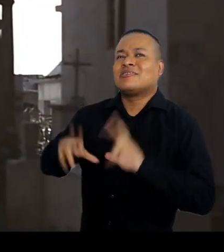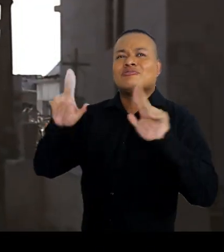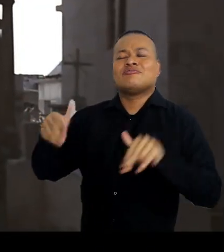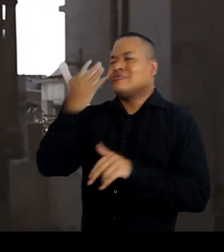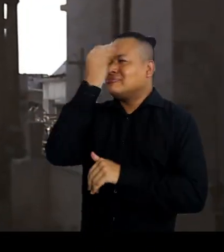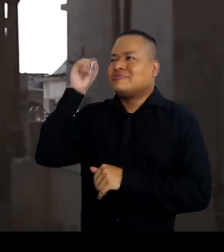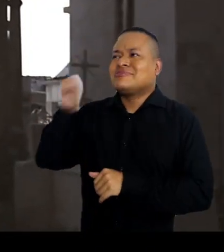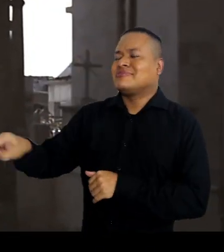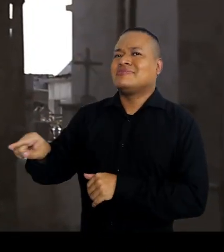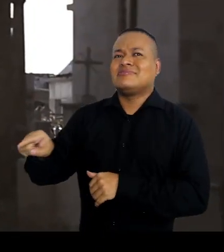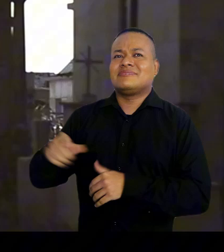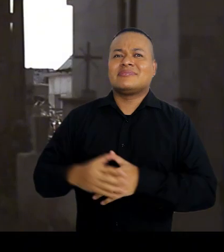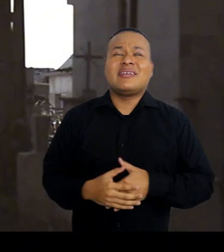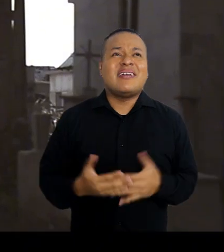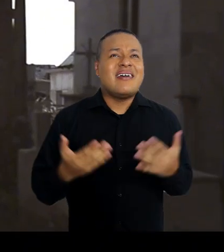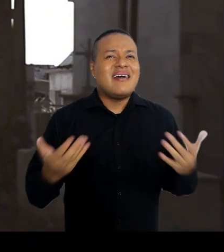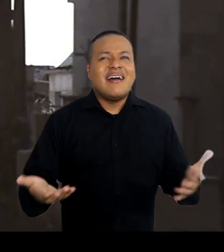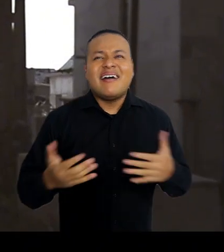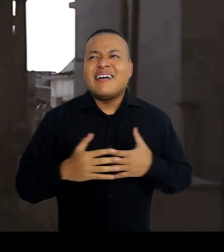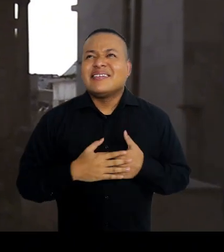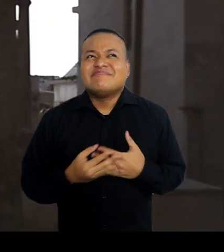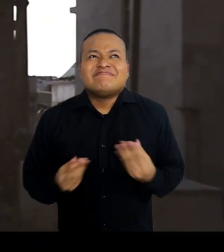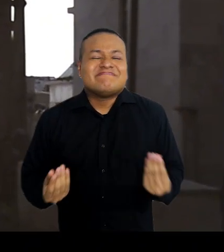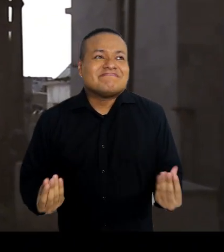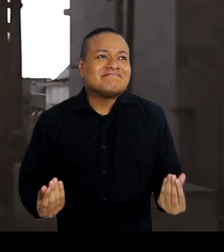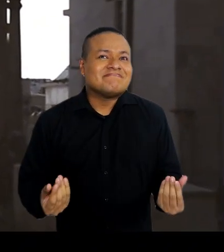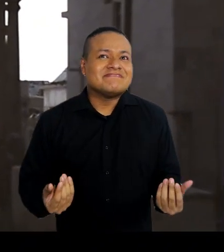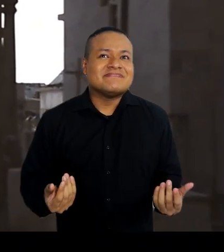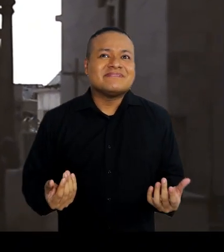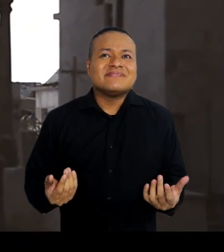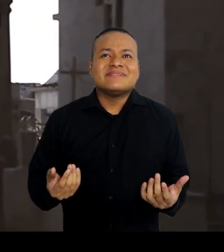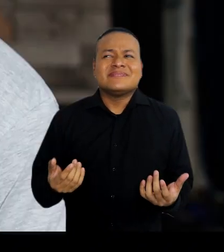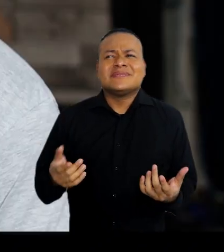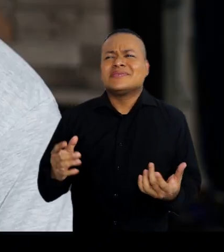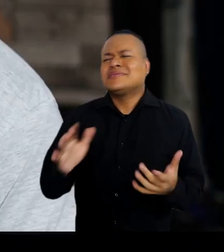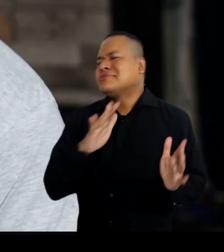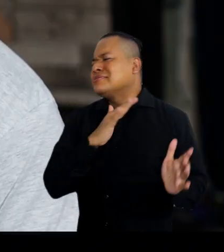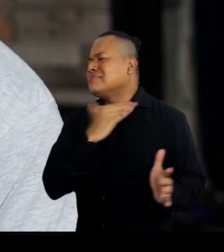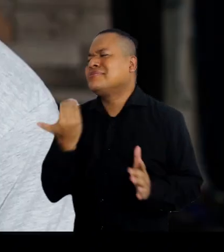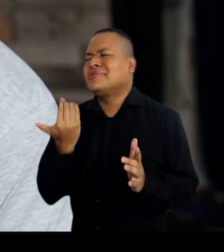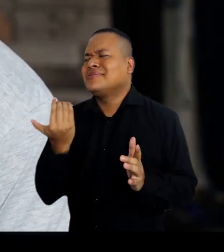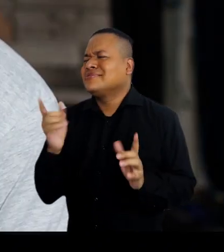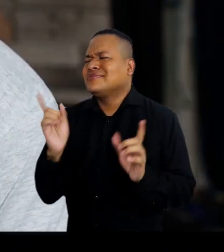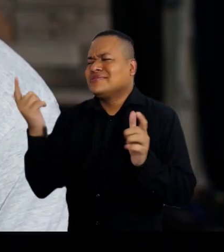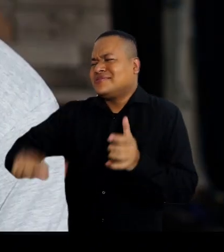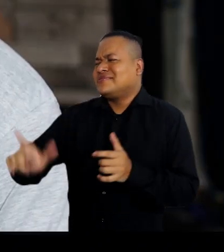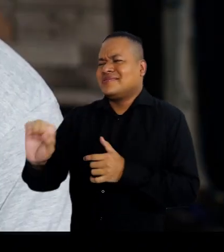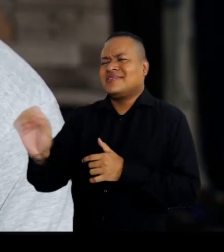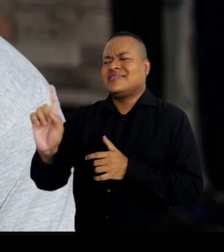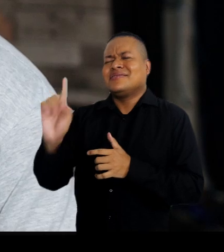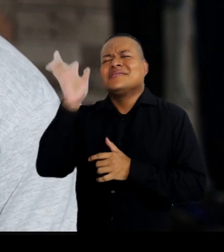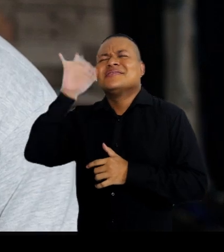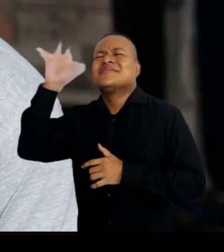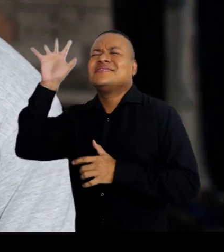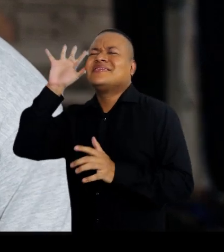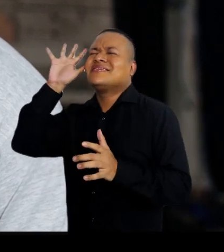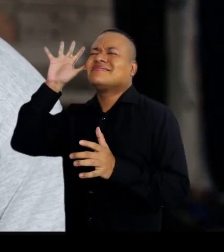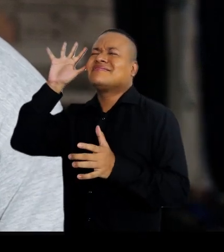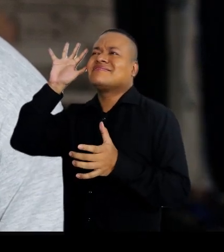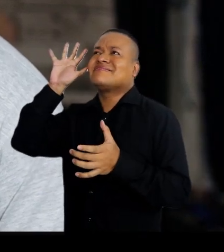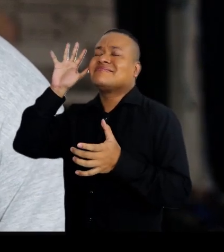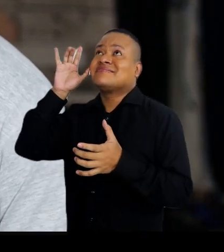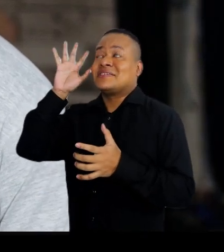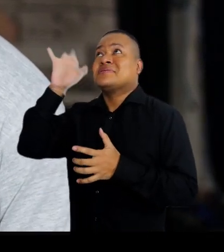poeta. Nunca te esquecerei. Cara, eu diria assim, vai embora de novo, não. Fica aqui comigo. Só em sonho mesmo,